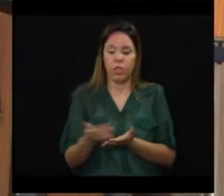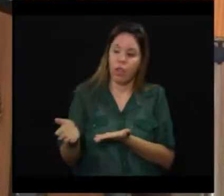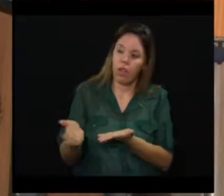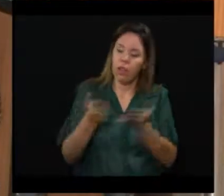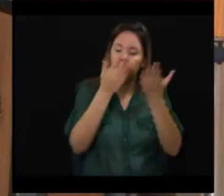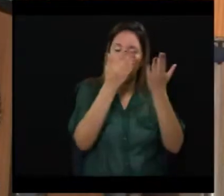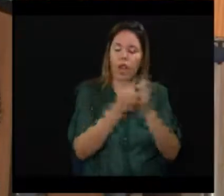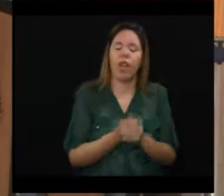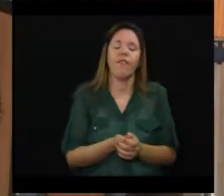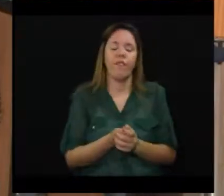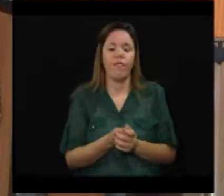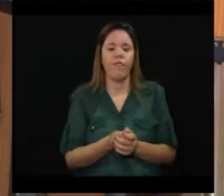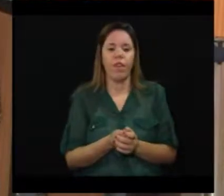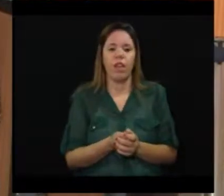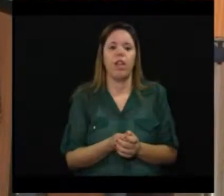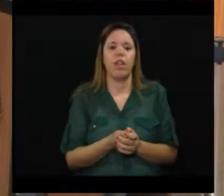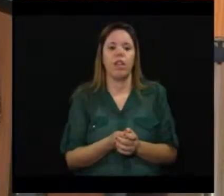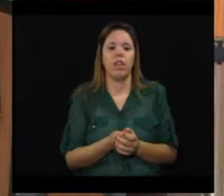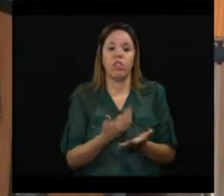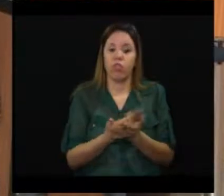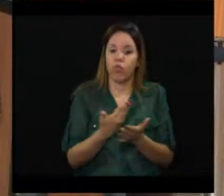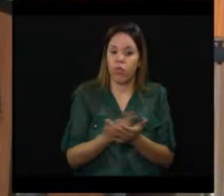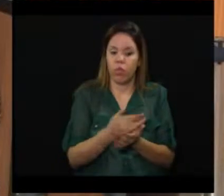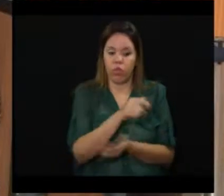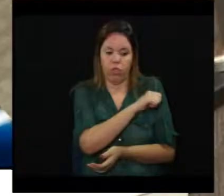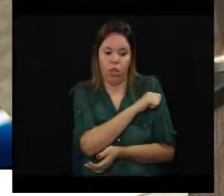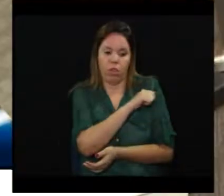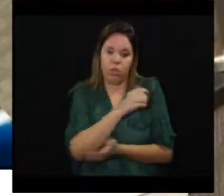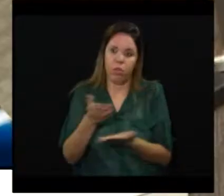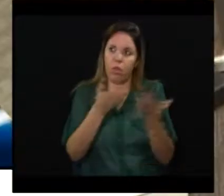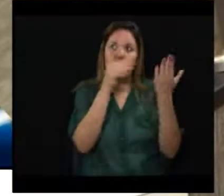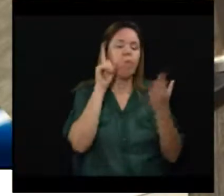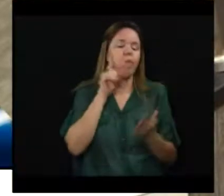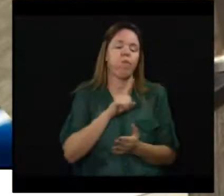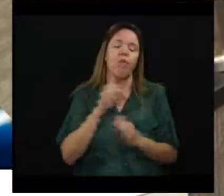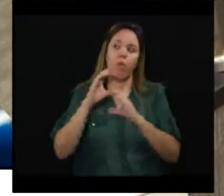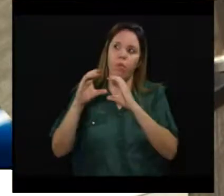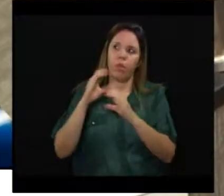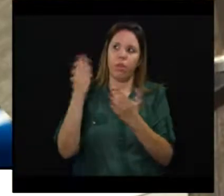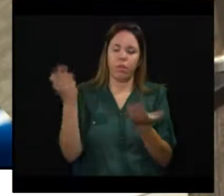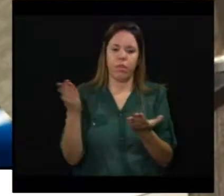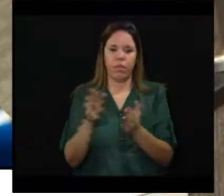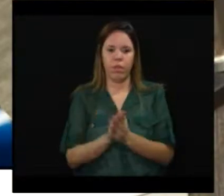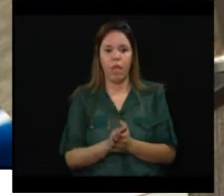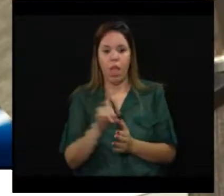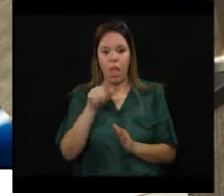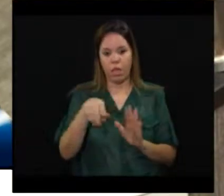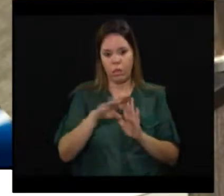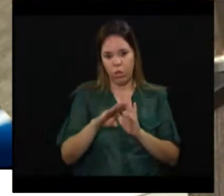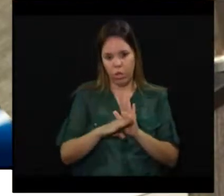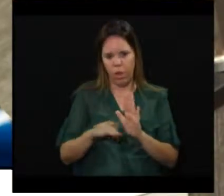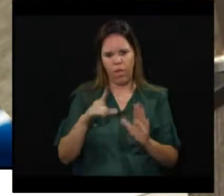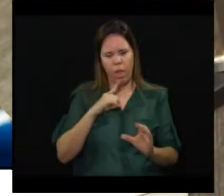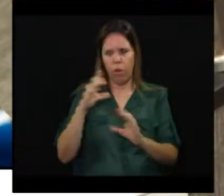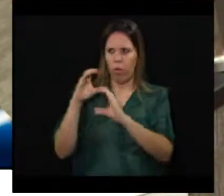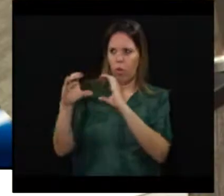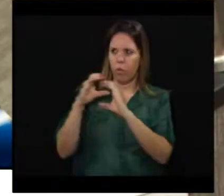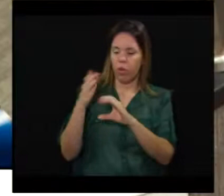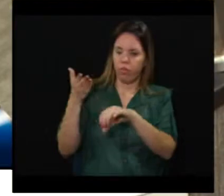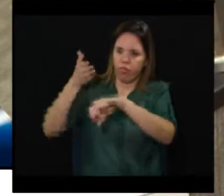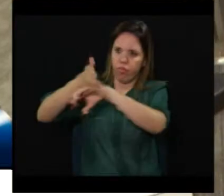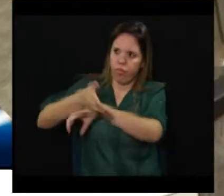rede municipal de ensino para um intercâmbio nos Estados Unidos. O programa Jovem Embaixador visa fazer o intercâmbio do